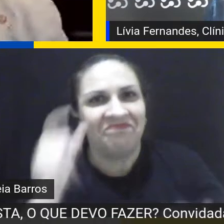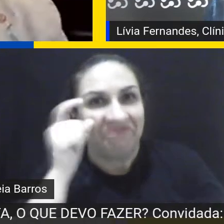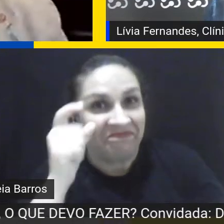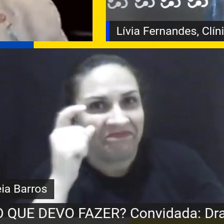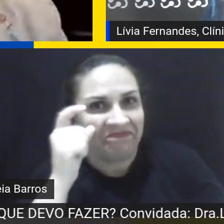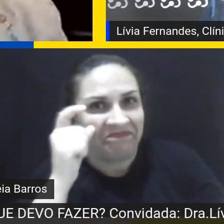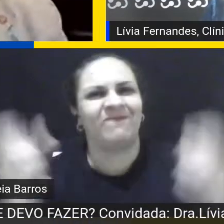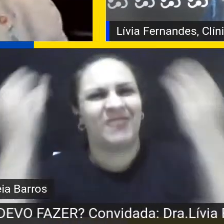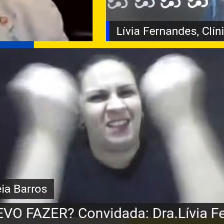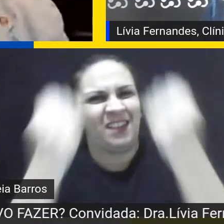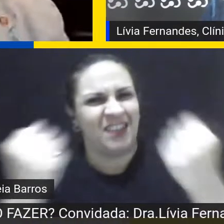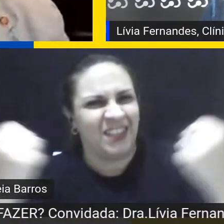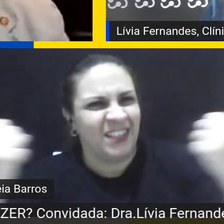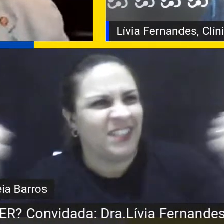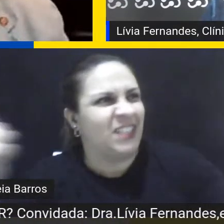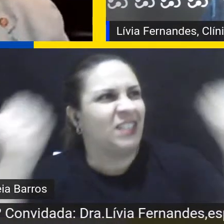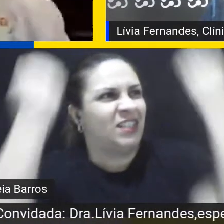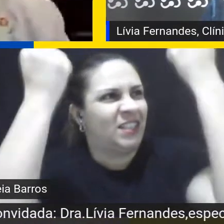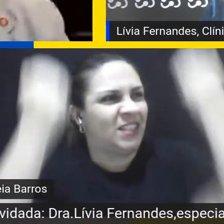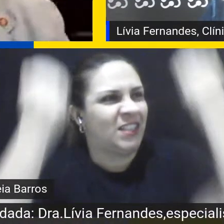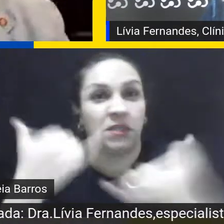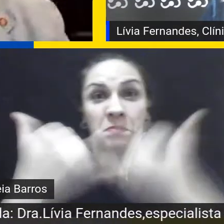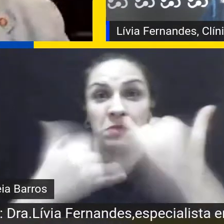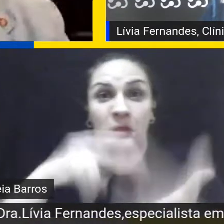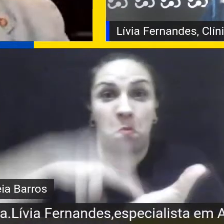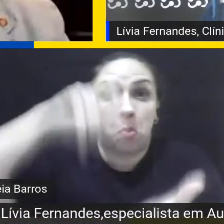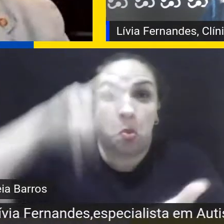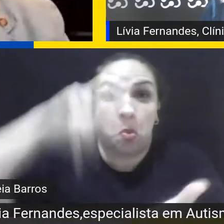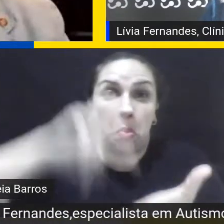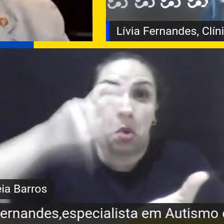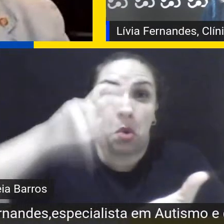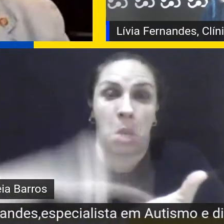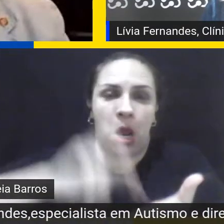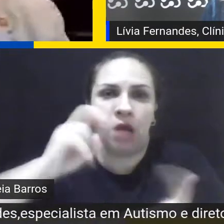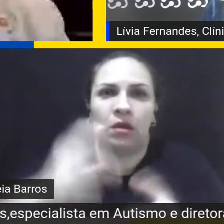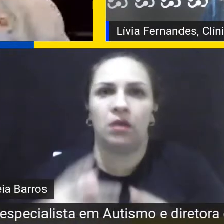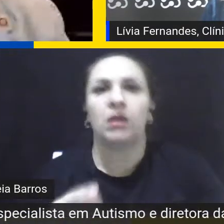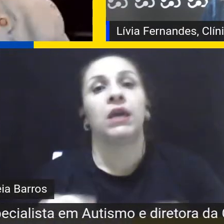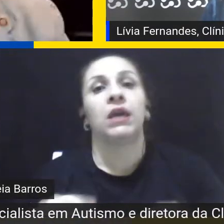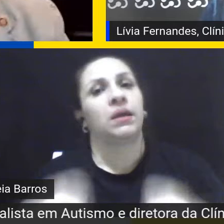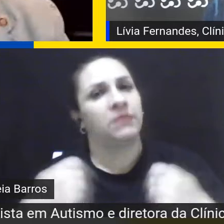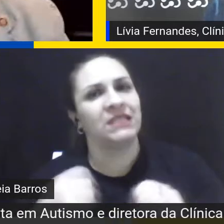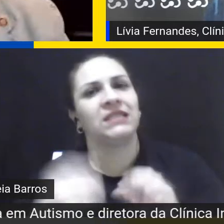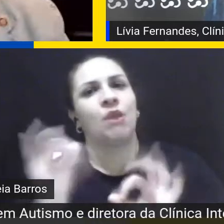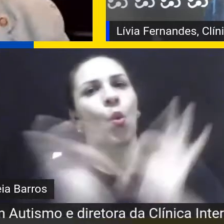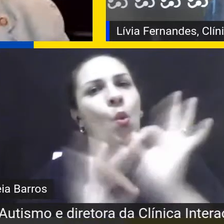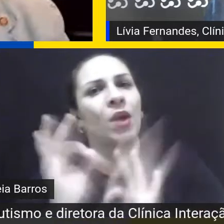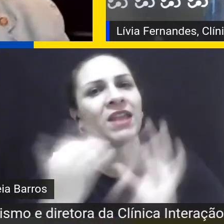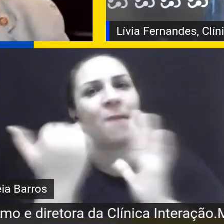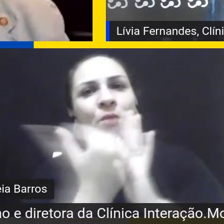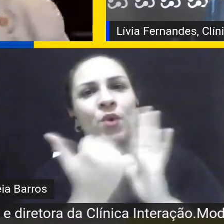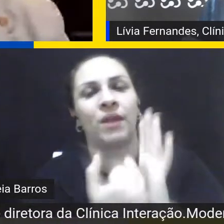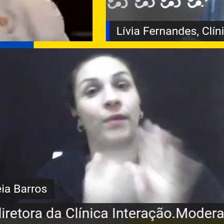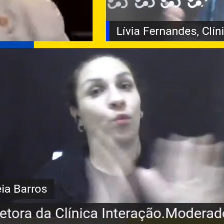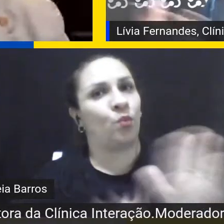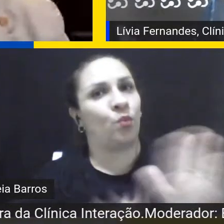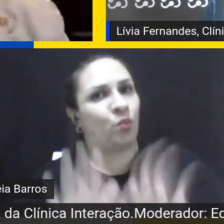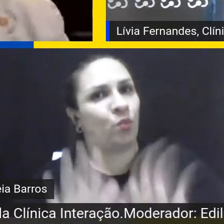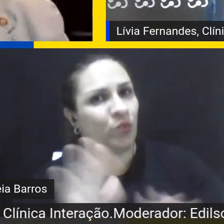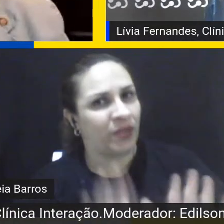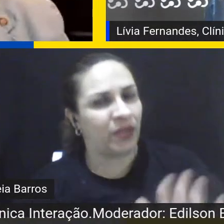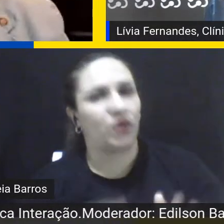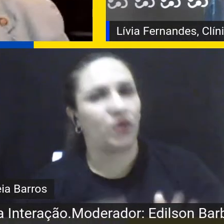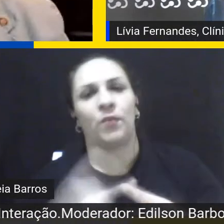um programa terapêutico com muito cuidado, porque a gente pode pipinar